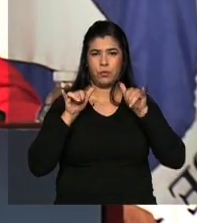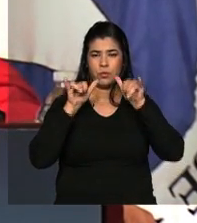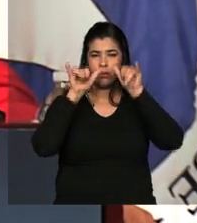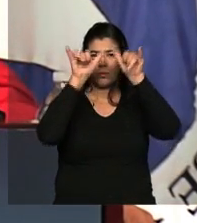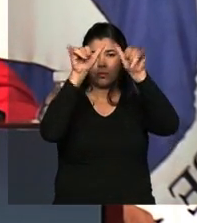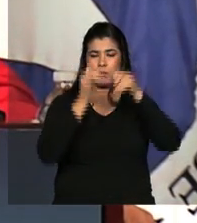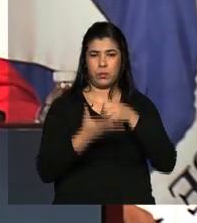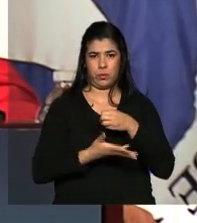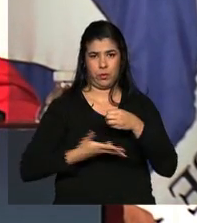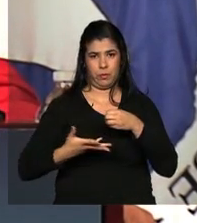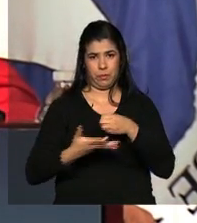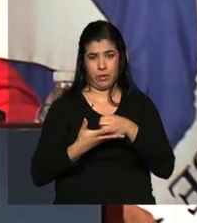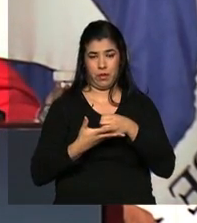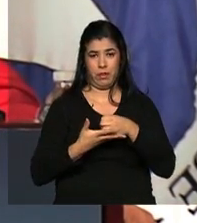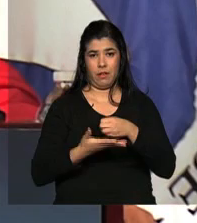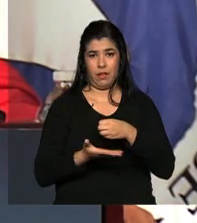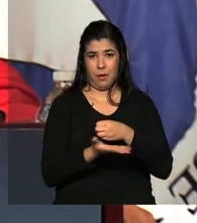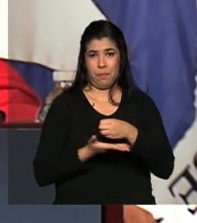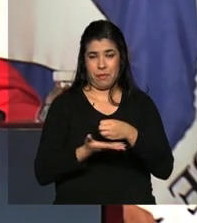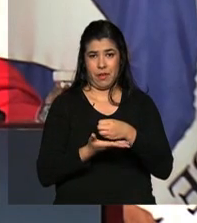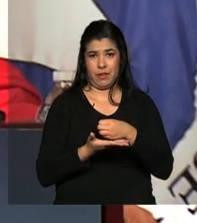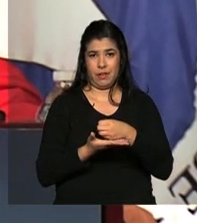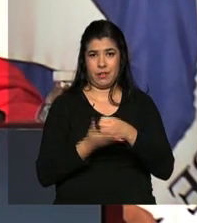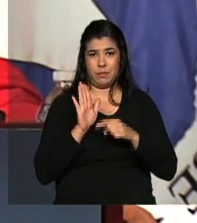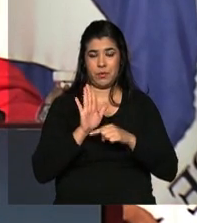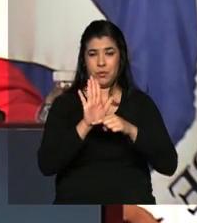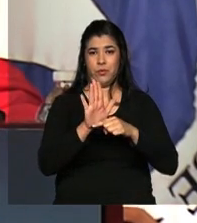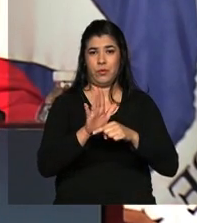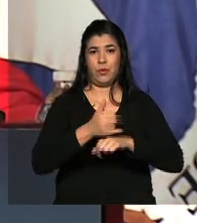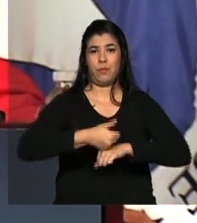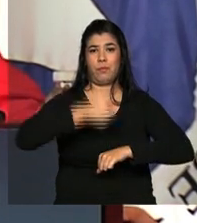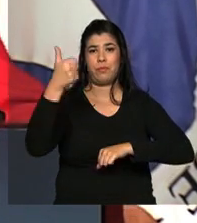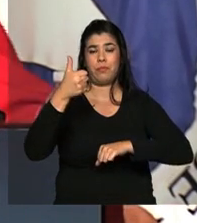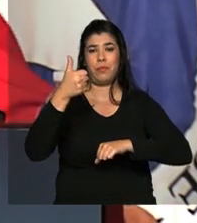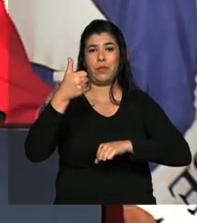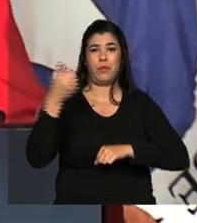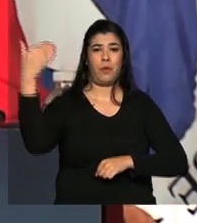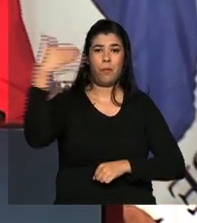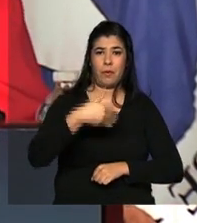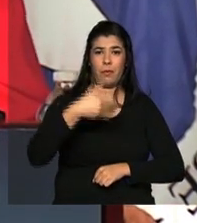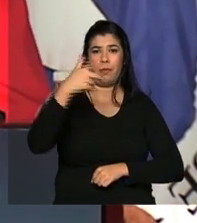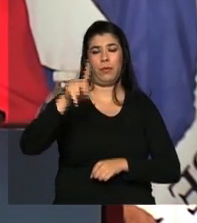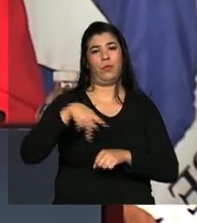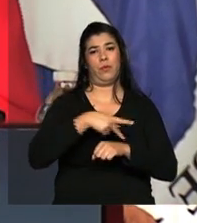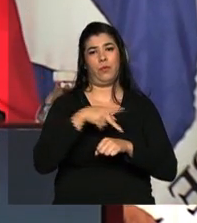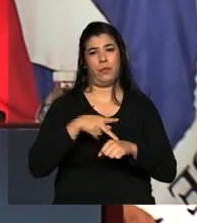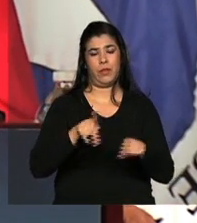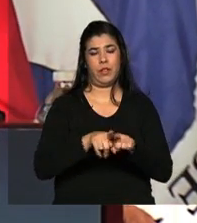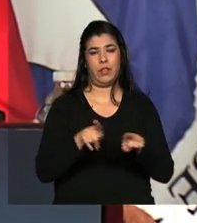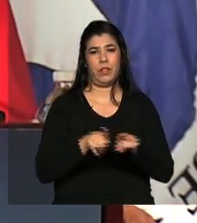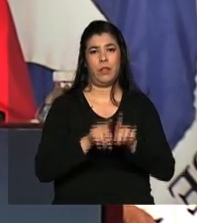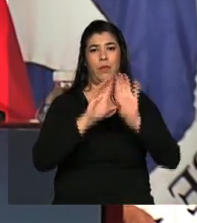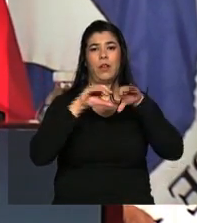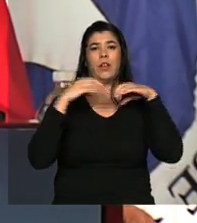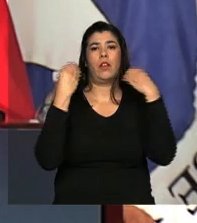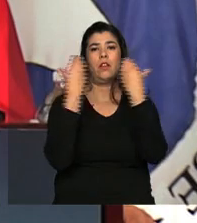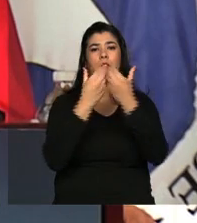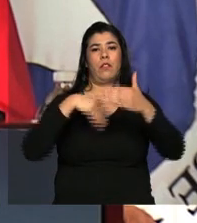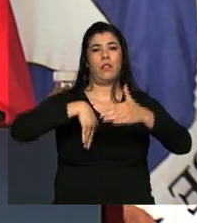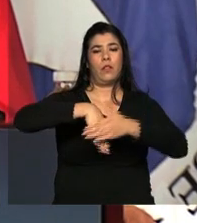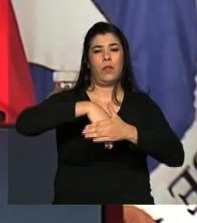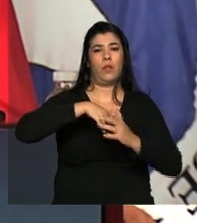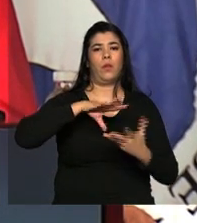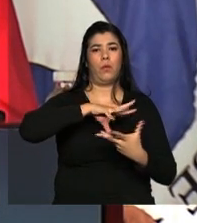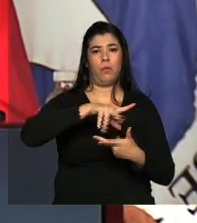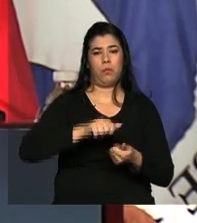da Copa do Mundo de 2014. E isto com bastante sucesso. E